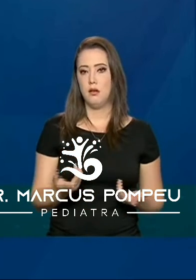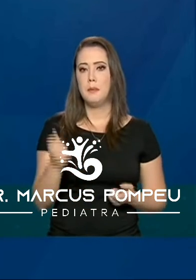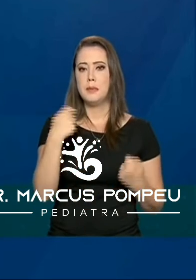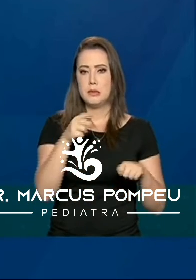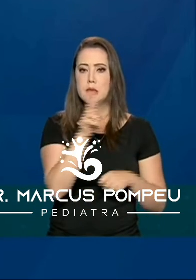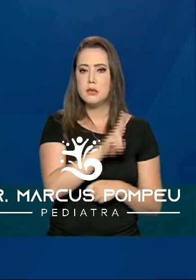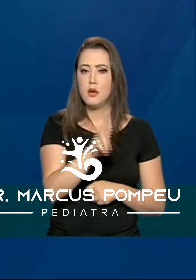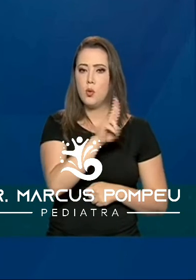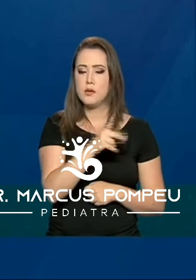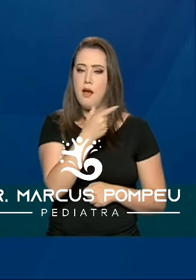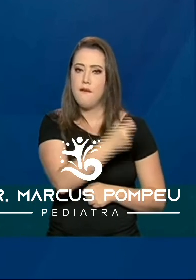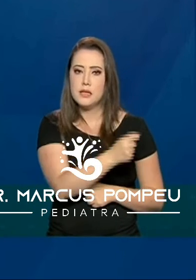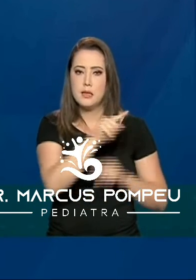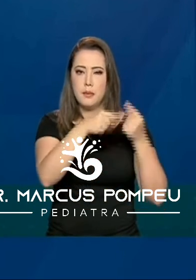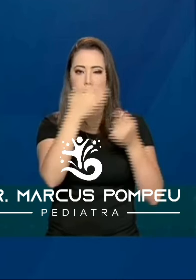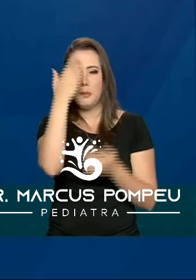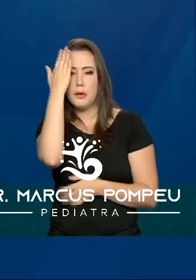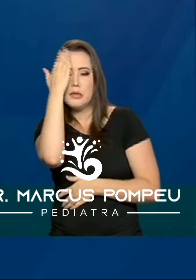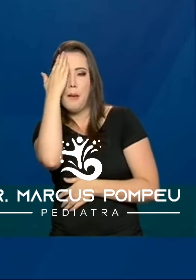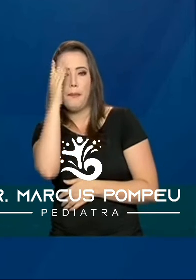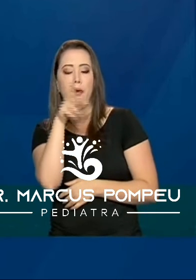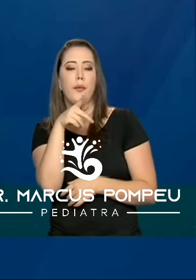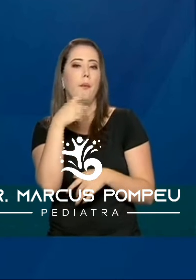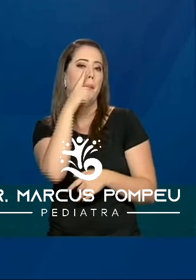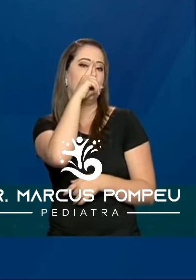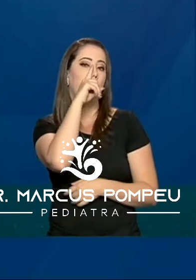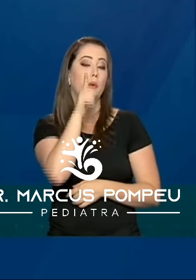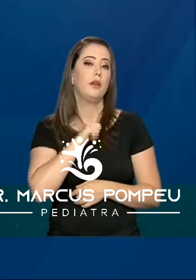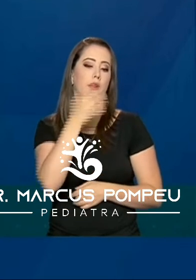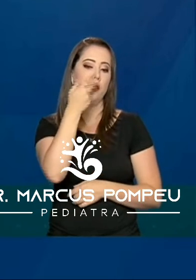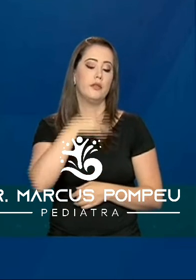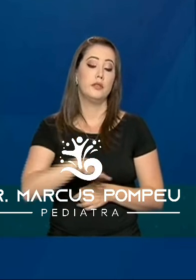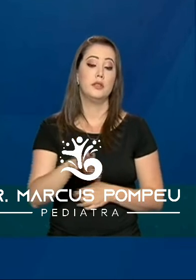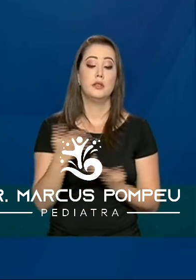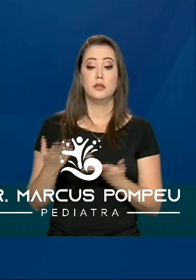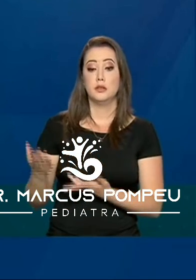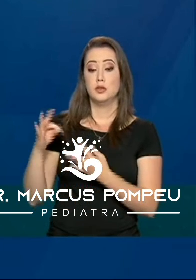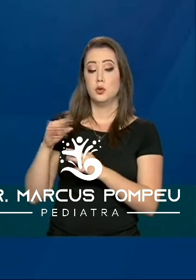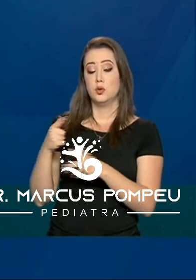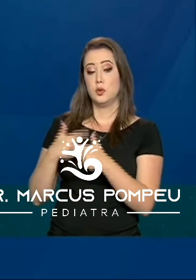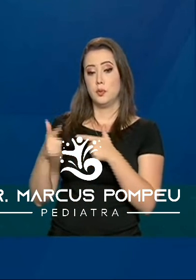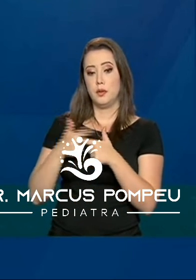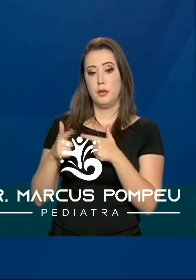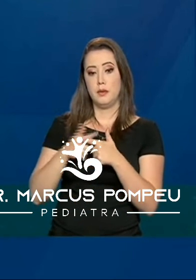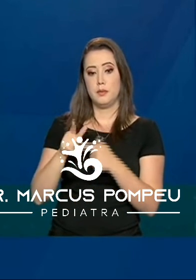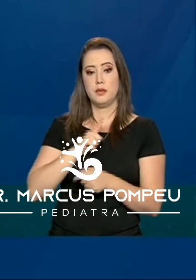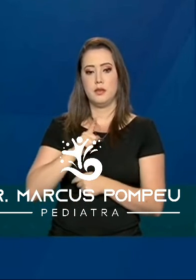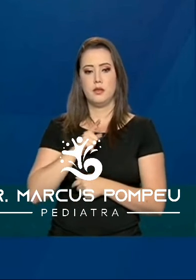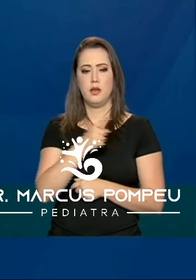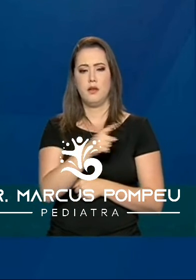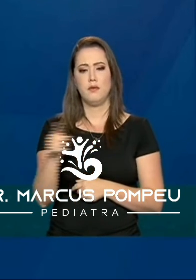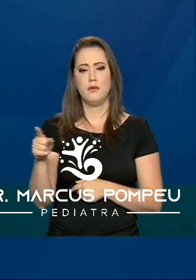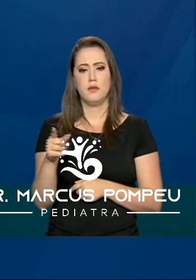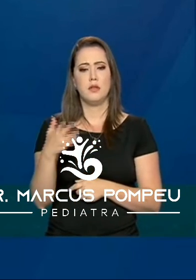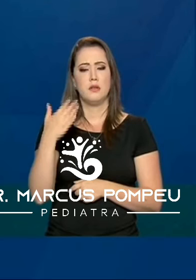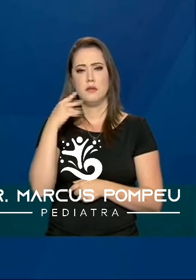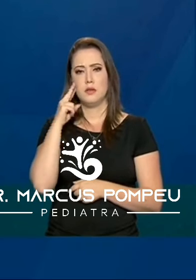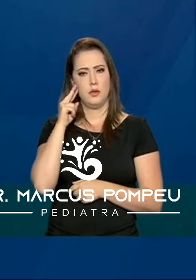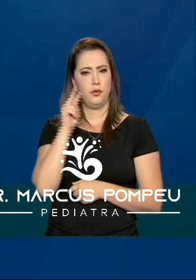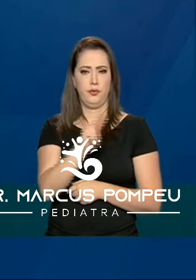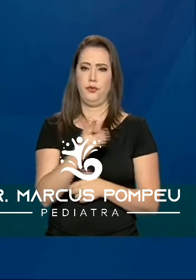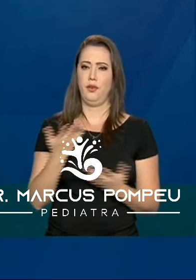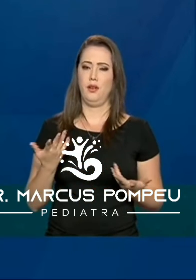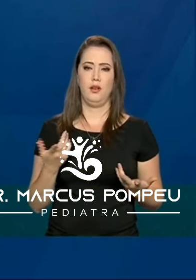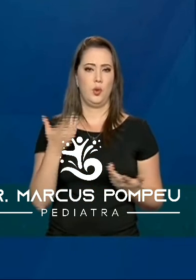está escrito e publicado e filmado, isso não foi eu que falei. E essas são todas as complicações, eu tenho certeza que você não tem capacidade de encarar uma